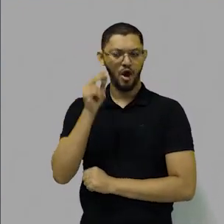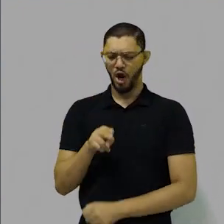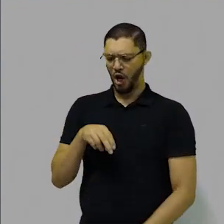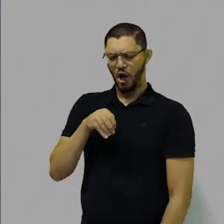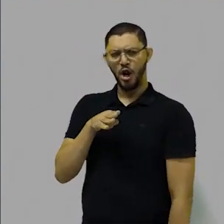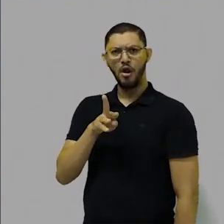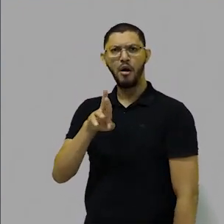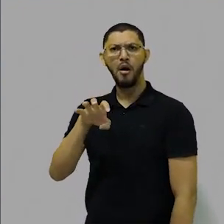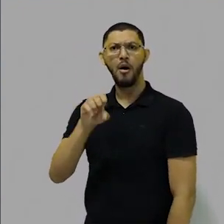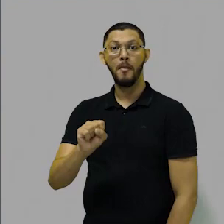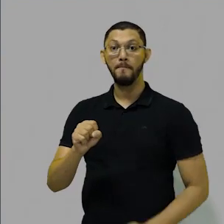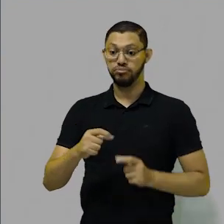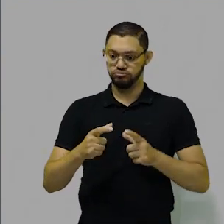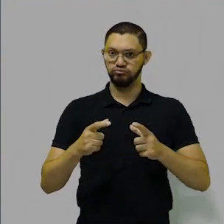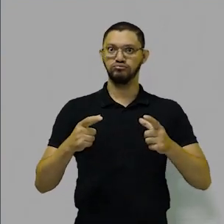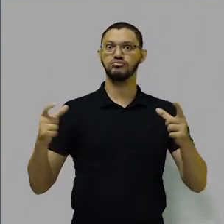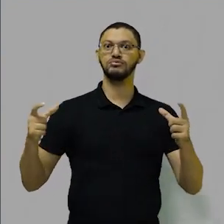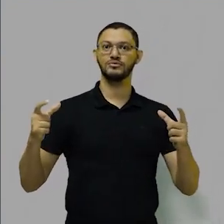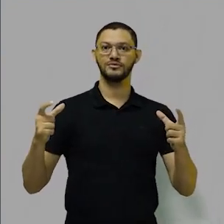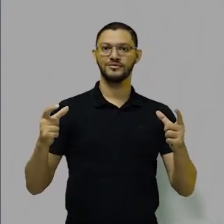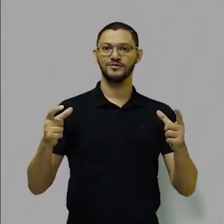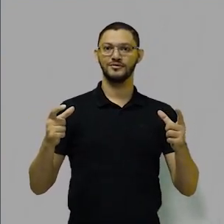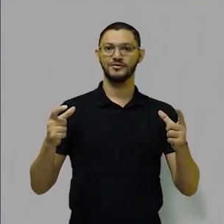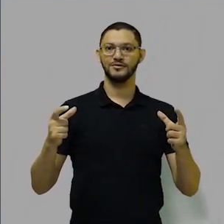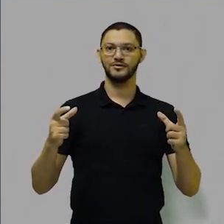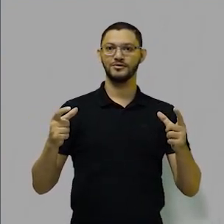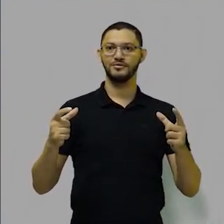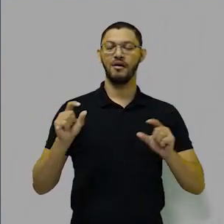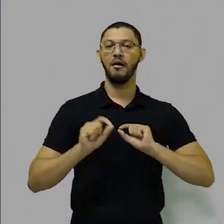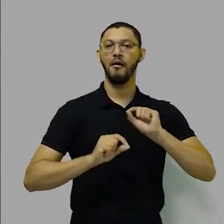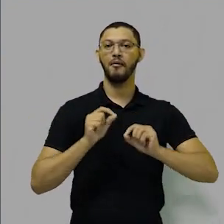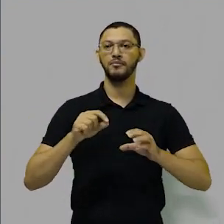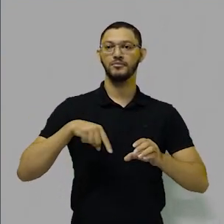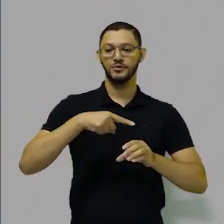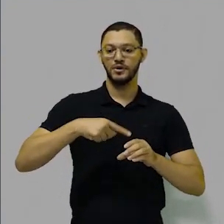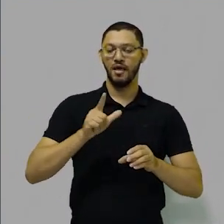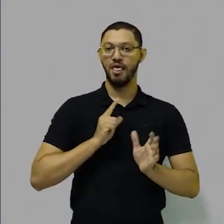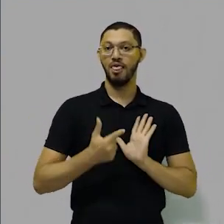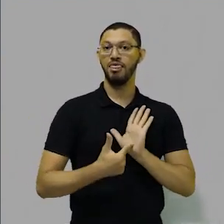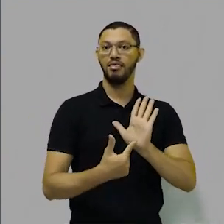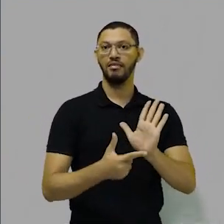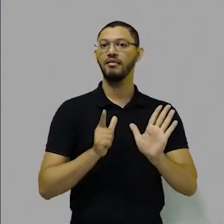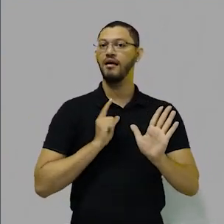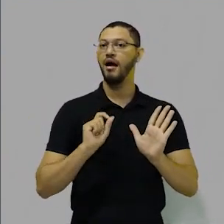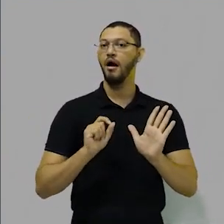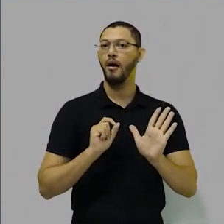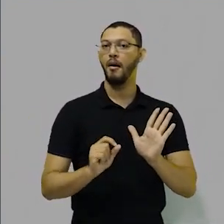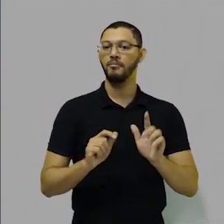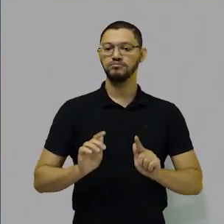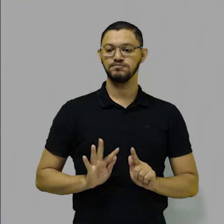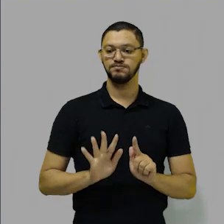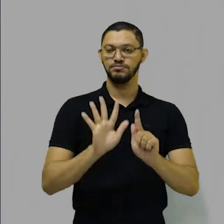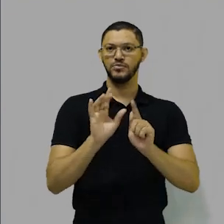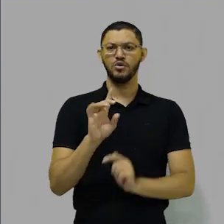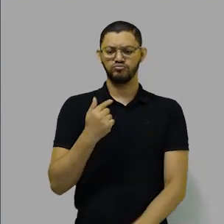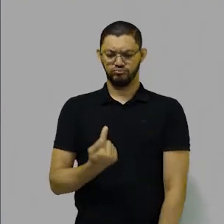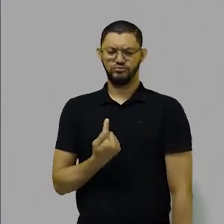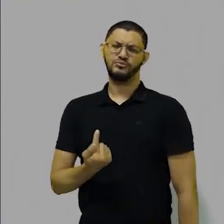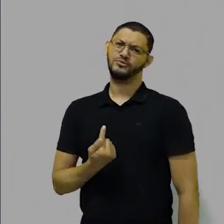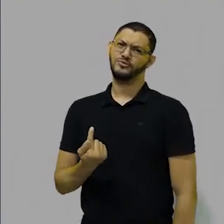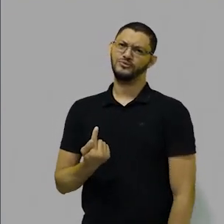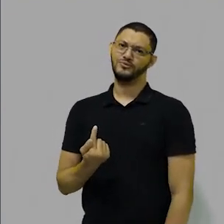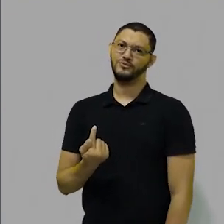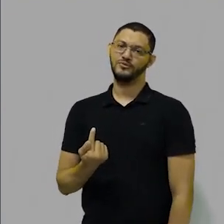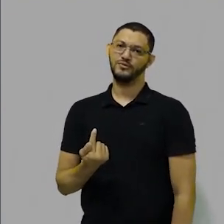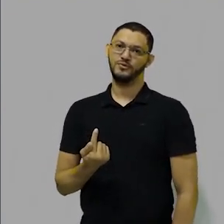porque a grande maioria dos compostos que apresentam gases nobres, eles aparecem sozinhos.